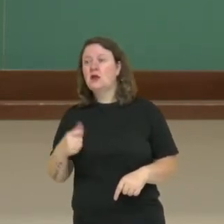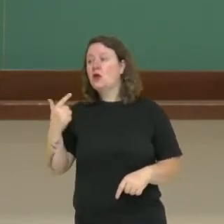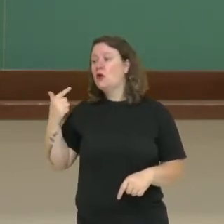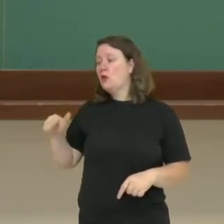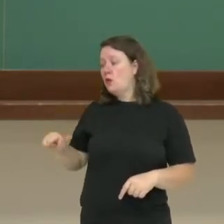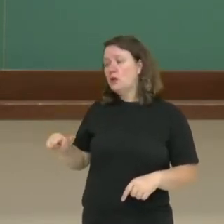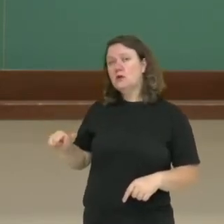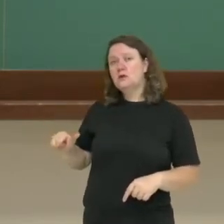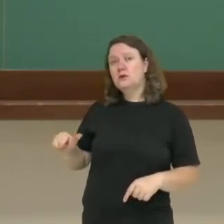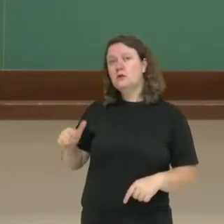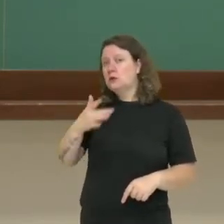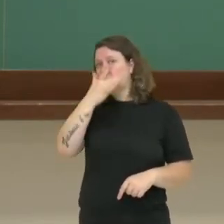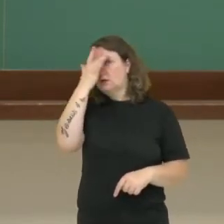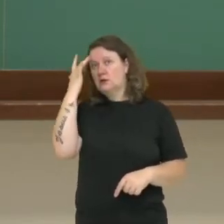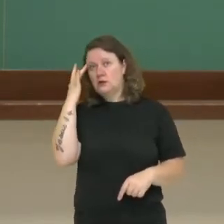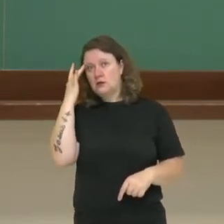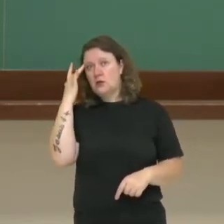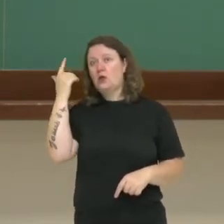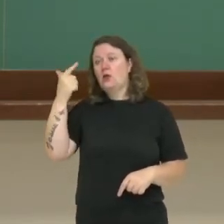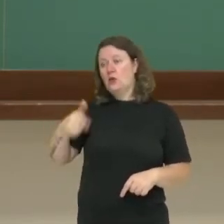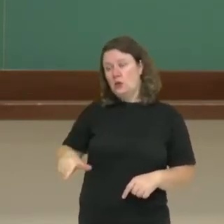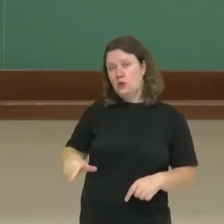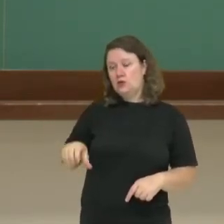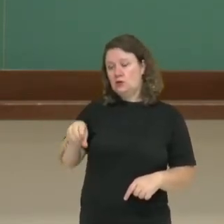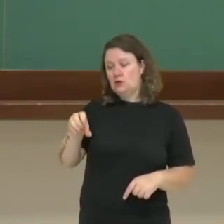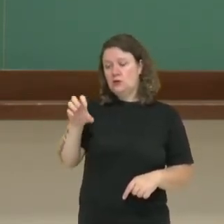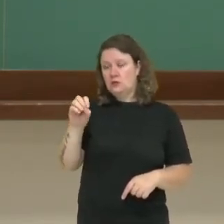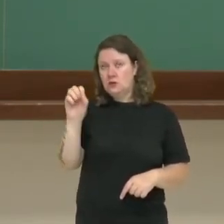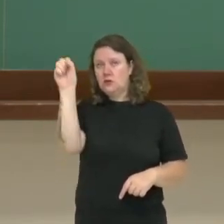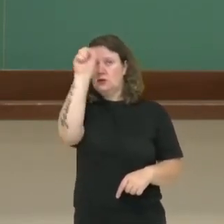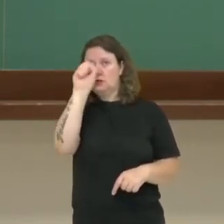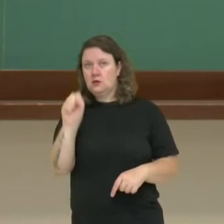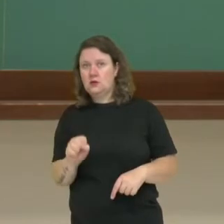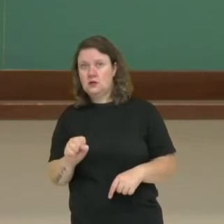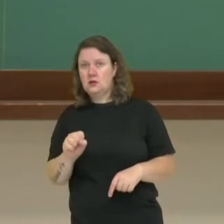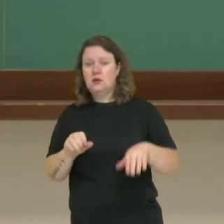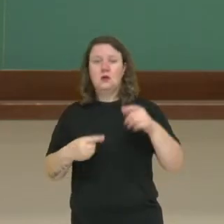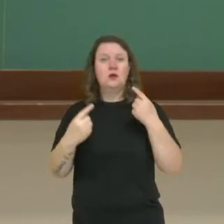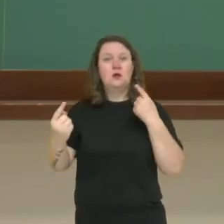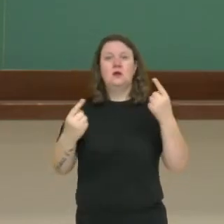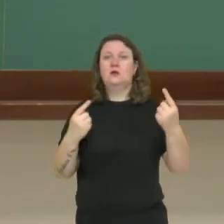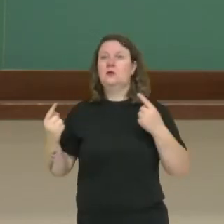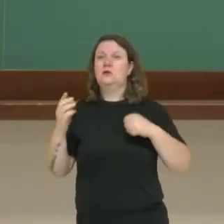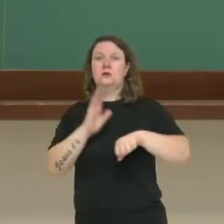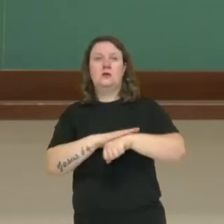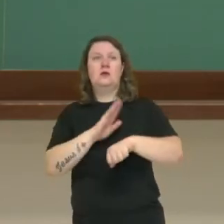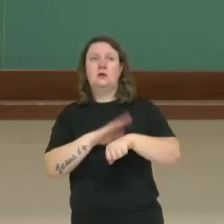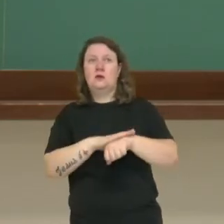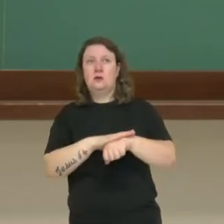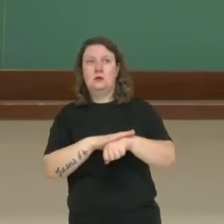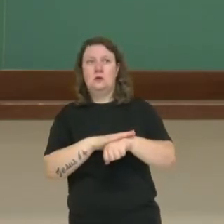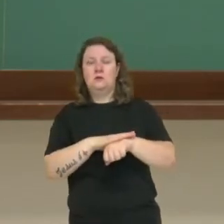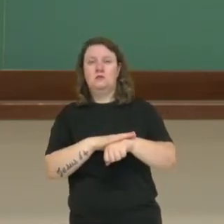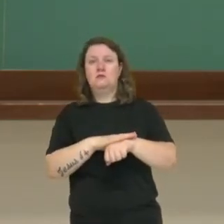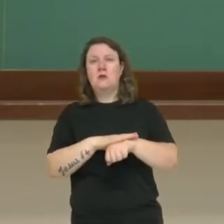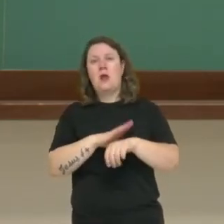próximo atleta, tá bom? Cada um estabelece o seu tempo. Aquele que for mais rápido é que vai vencer a